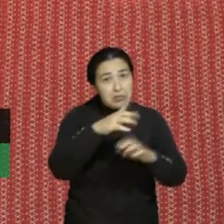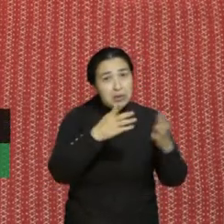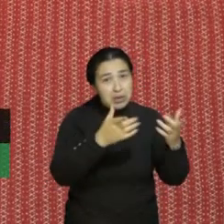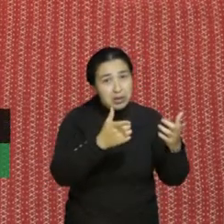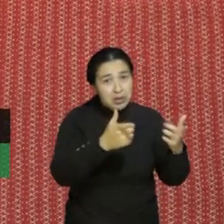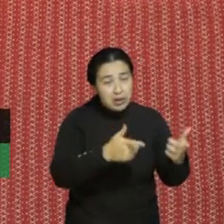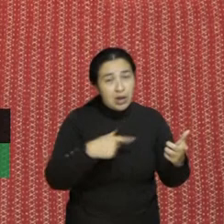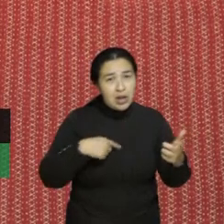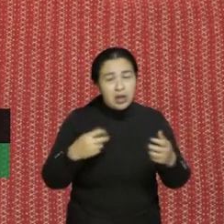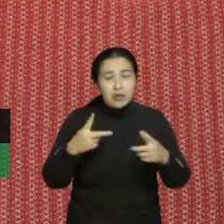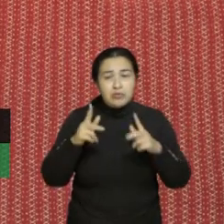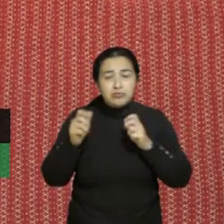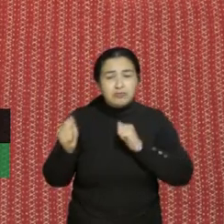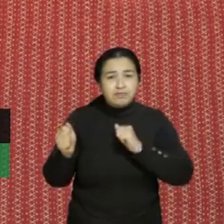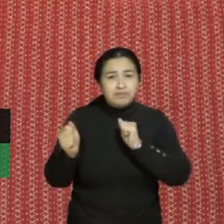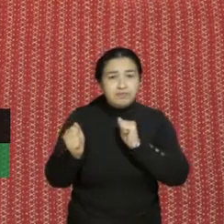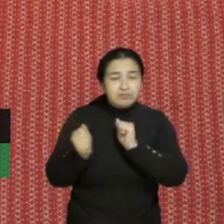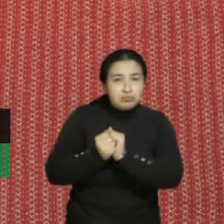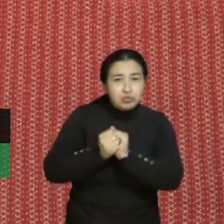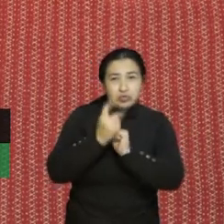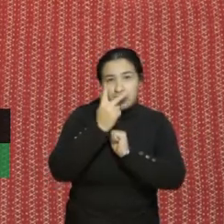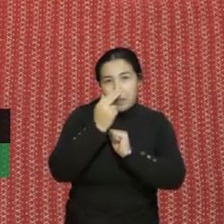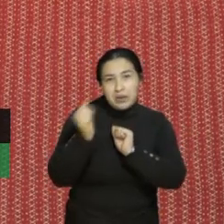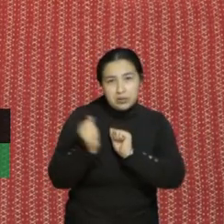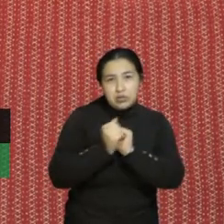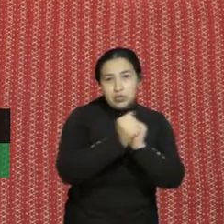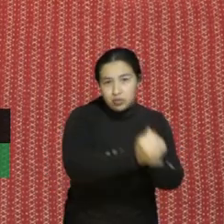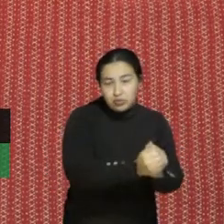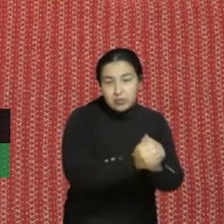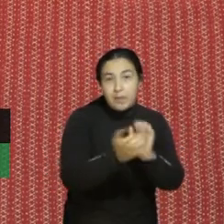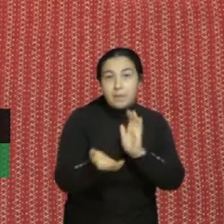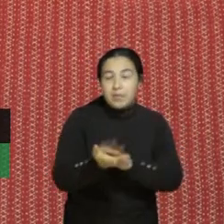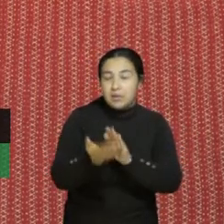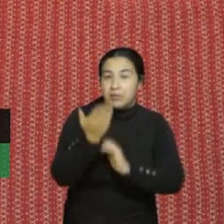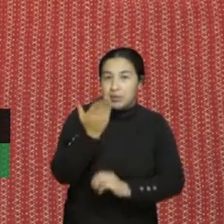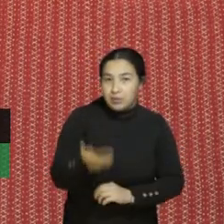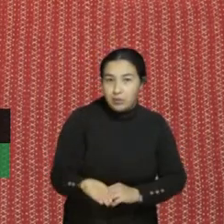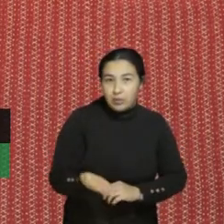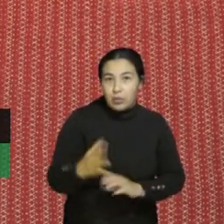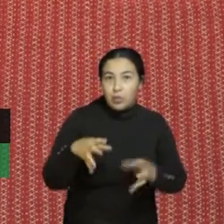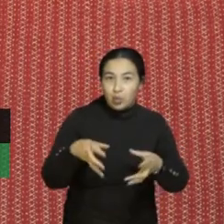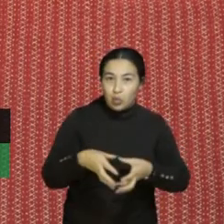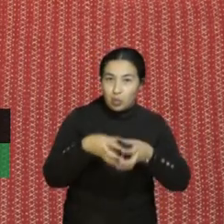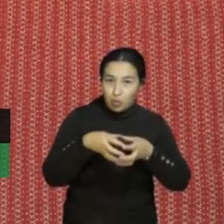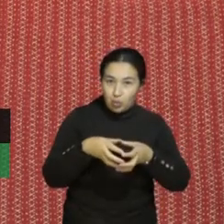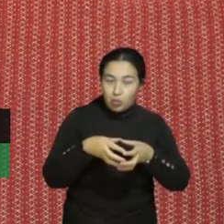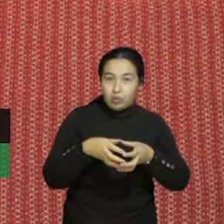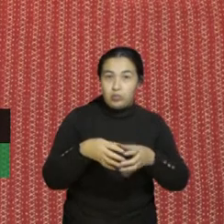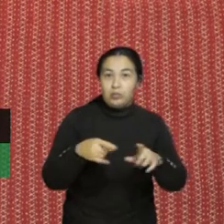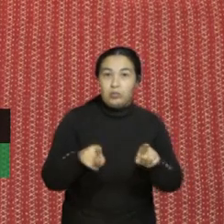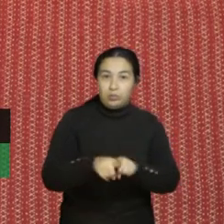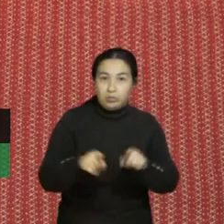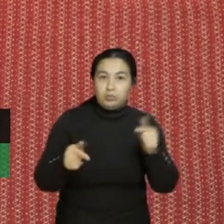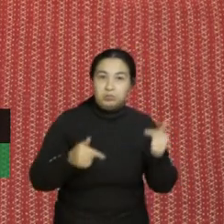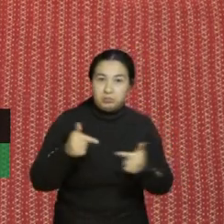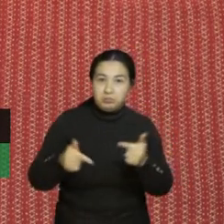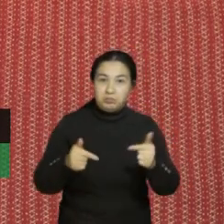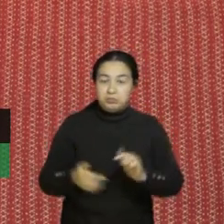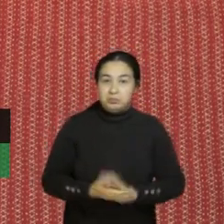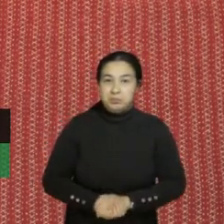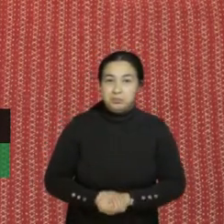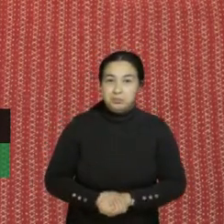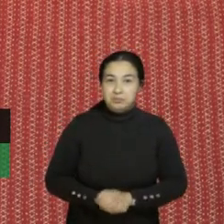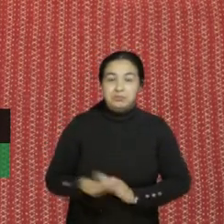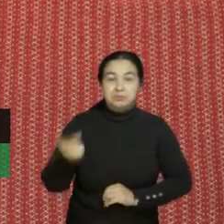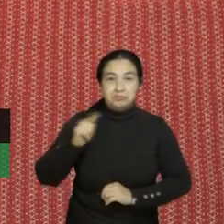queria registrar isso. Quero parabenizar pela tua iniciativa, da tua equipe, de todos aqueles que colaboraram. E,